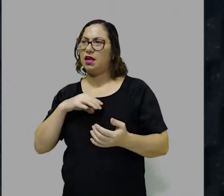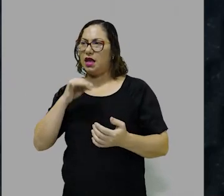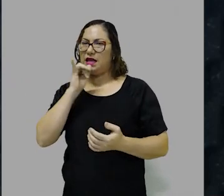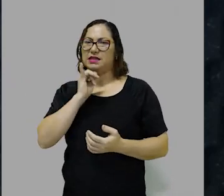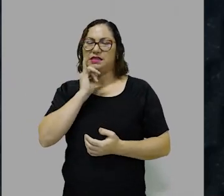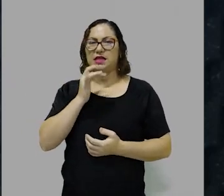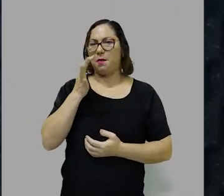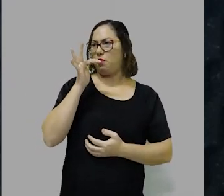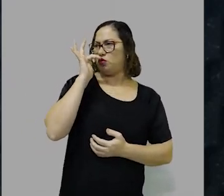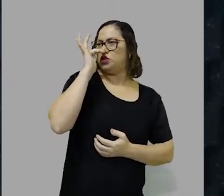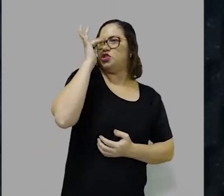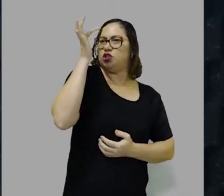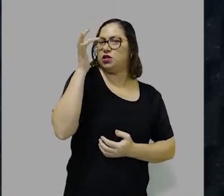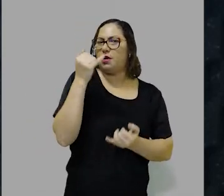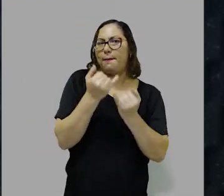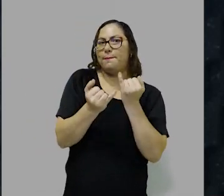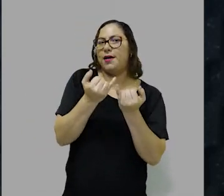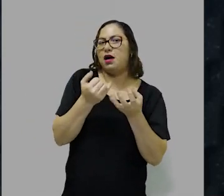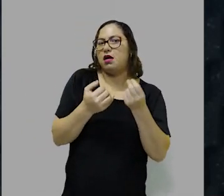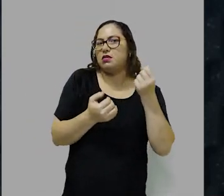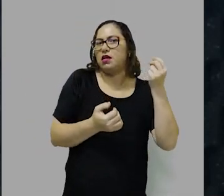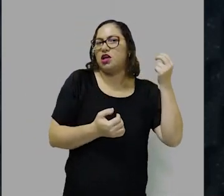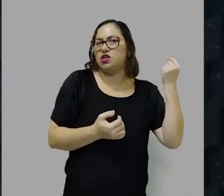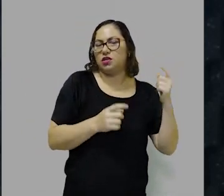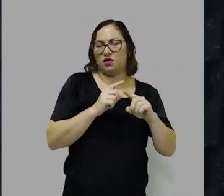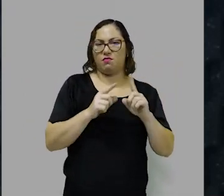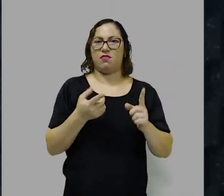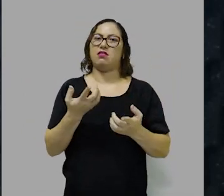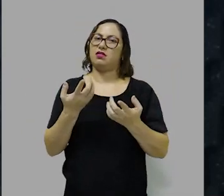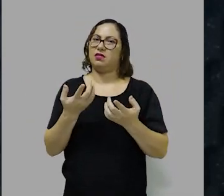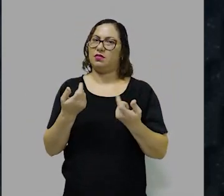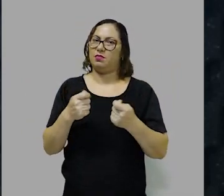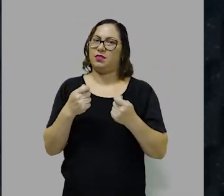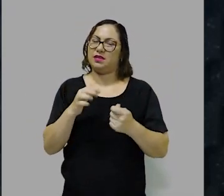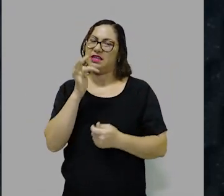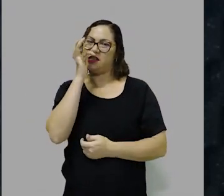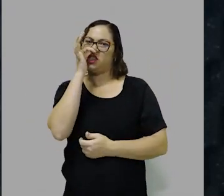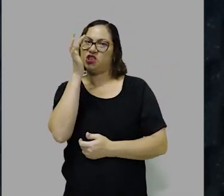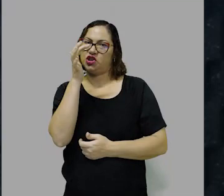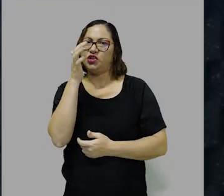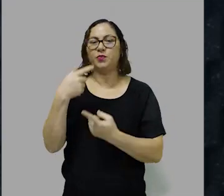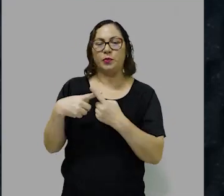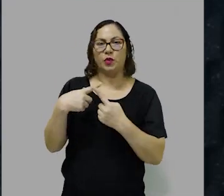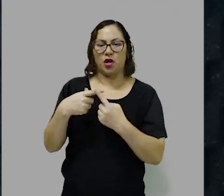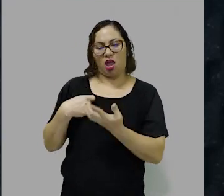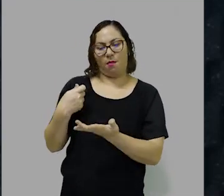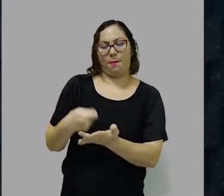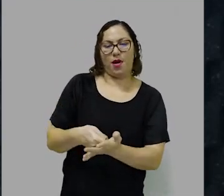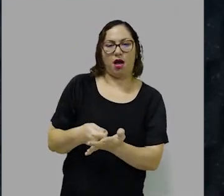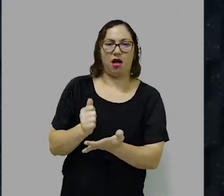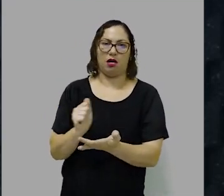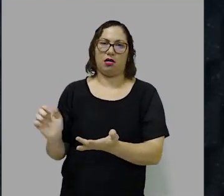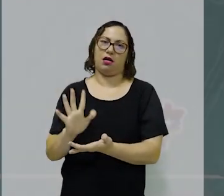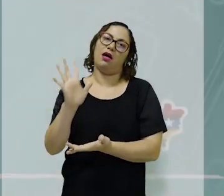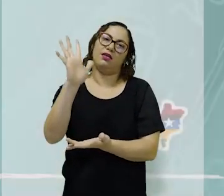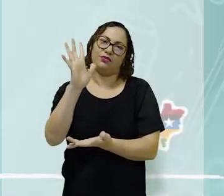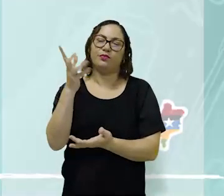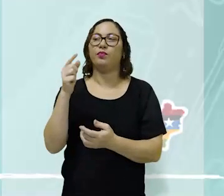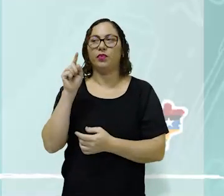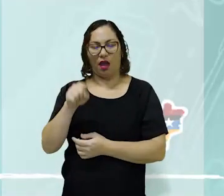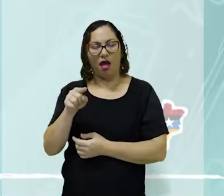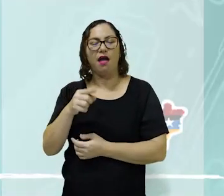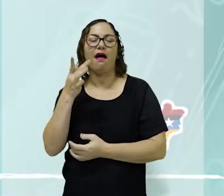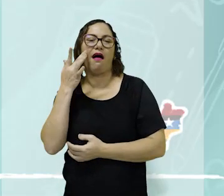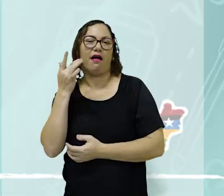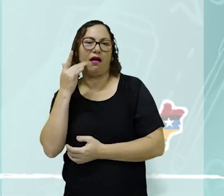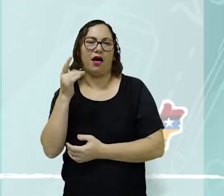pareça antigo, mas que tenha um aspecto sofisticado, porque eu vou pagar caros para isso. Essa é a arte nova, ou Art Nouveau. O